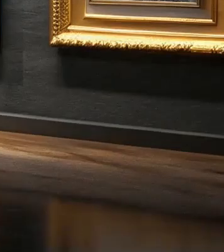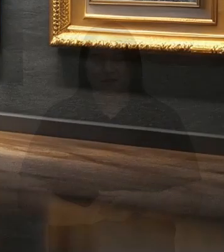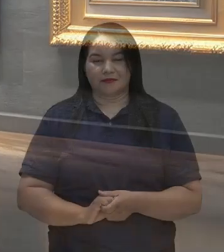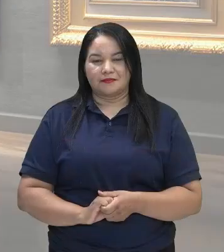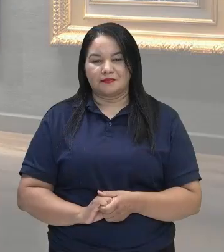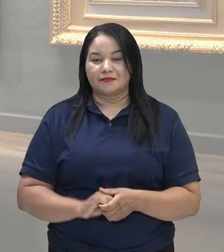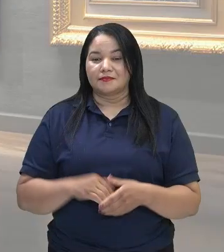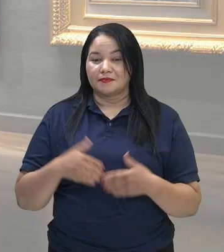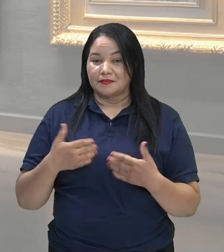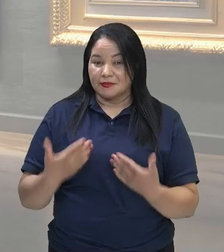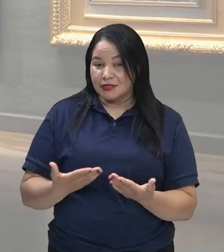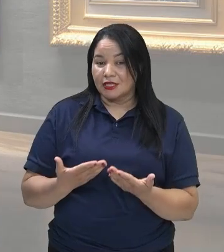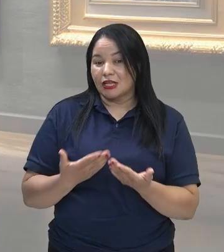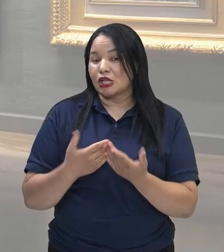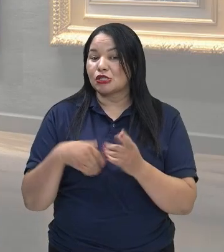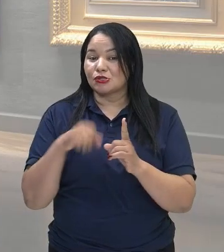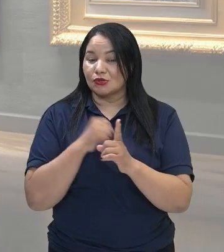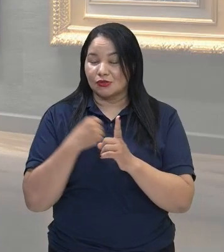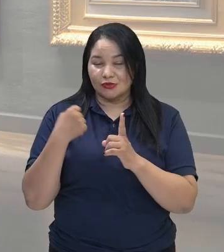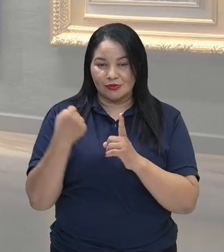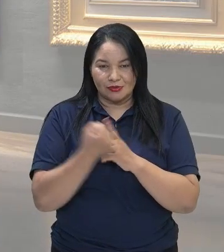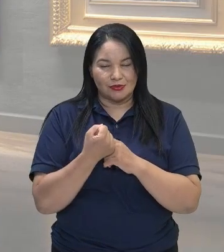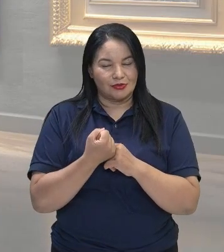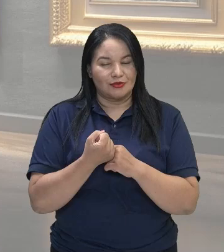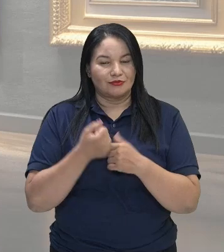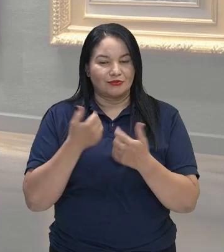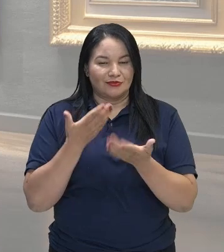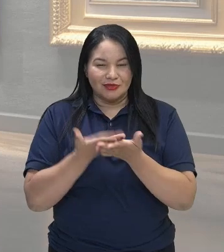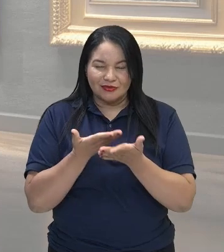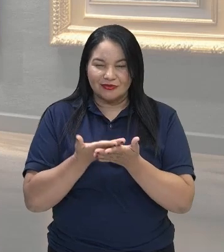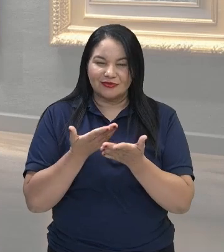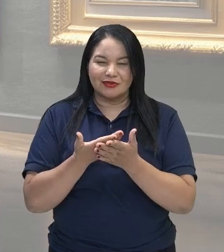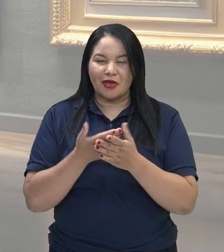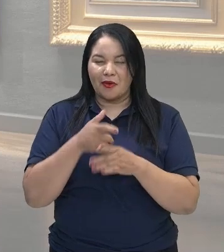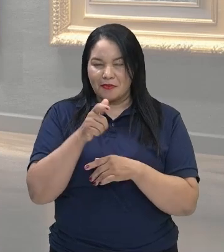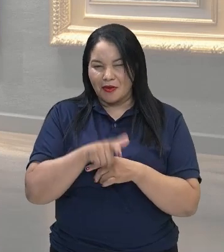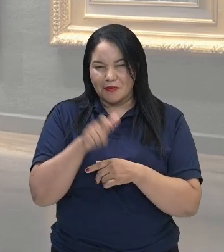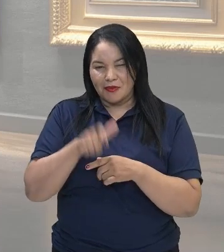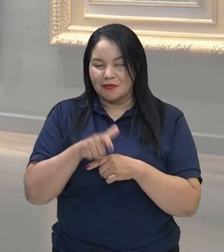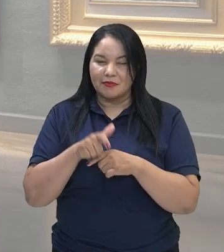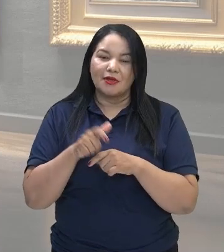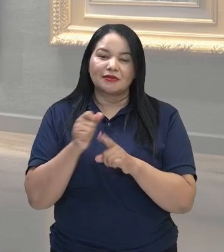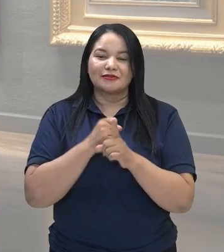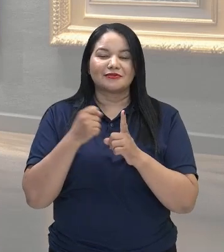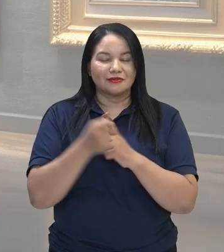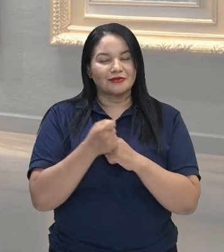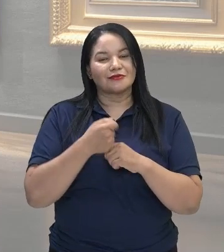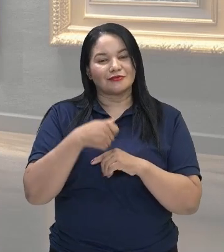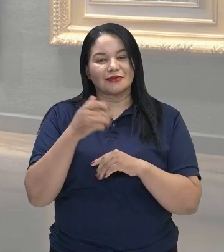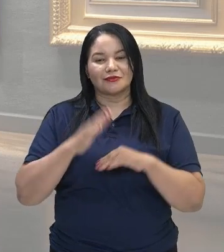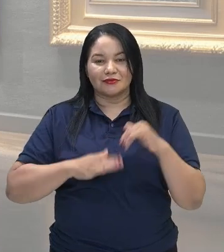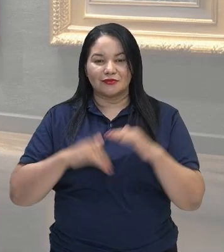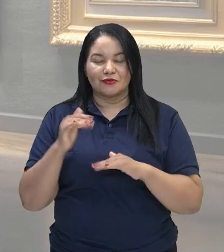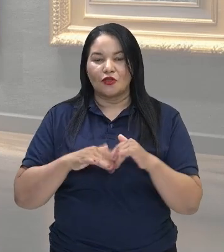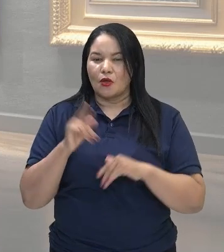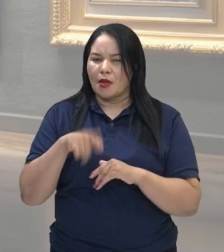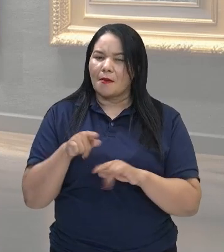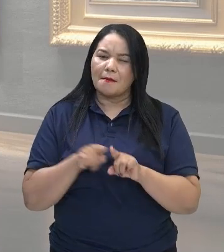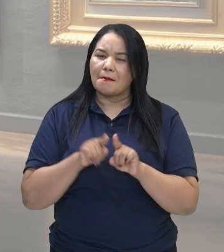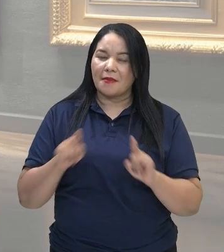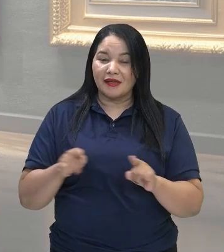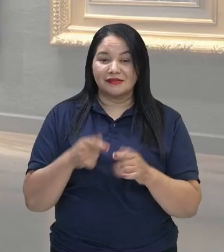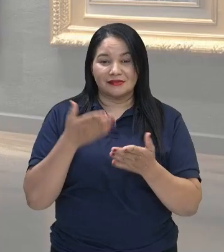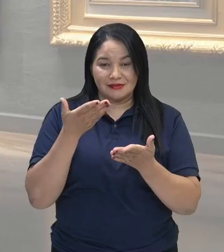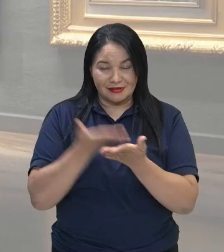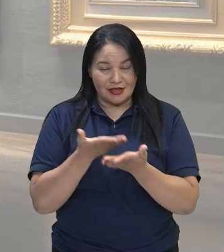Em Sociologia, nós trabalhamos sociólogos. Muito bem, isso é bom. Mas e aí, em nossas